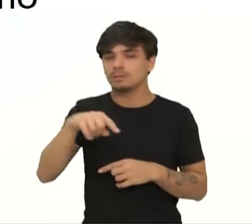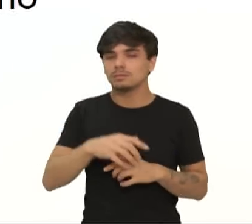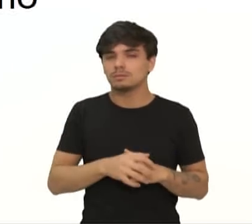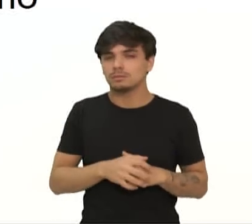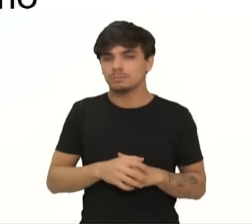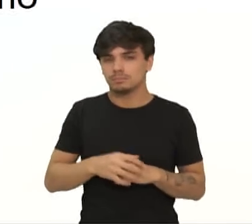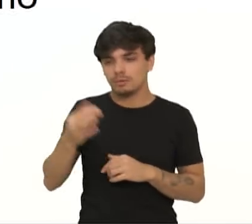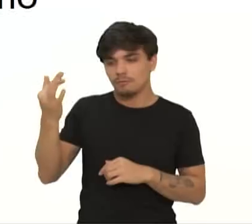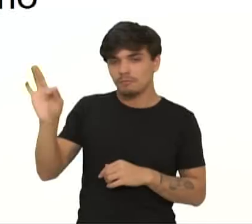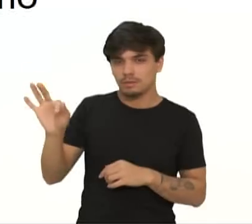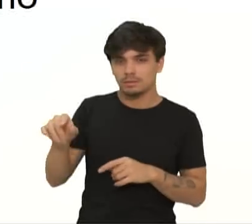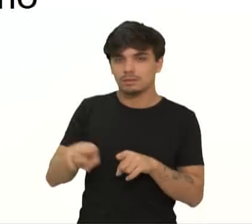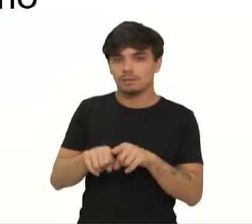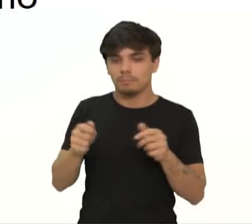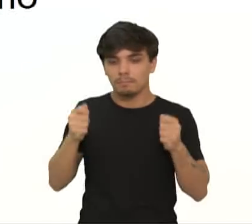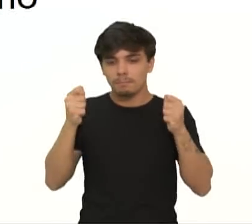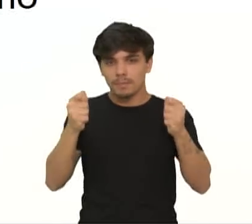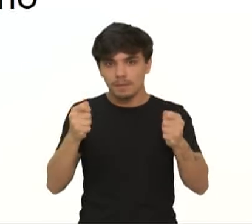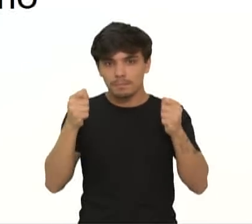a França era protestante.